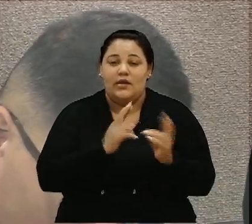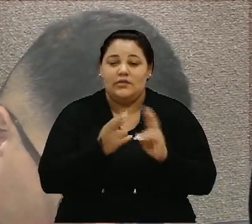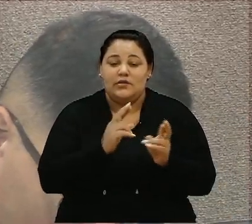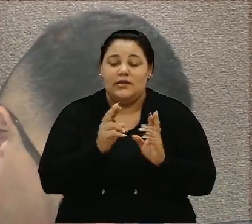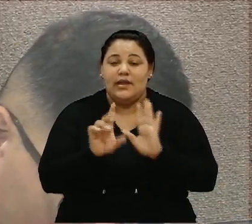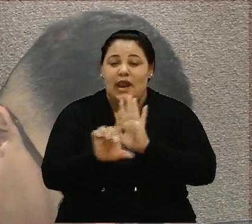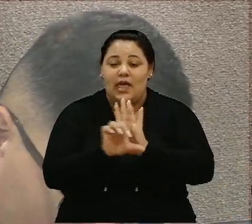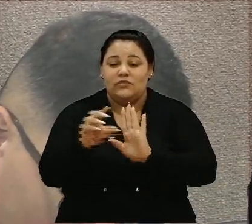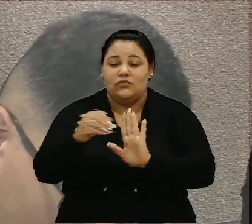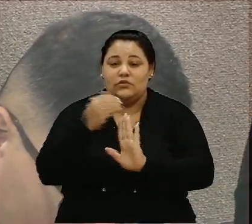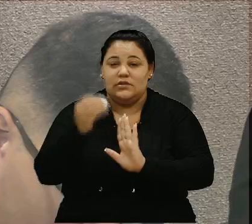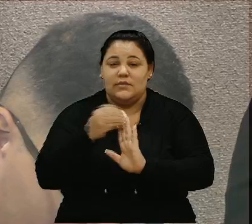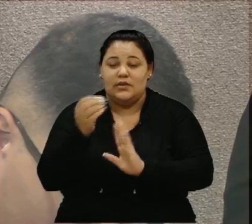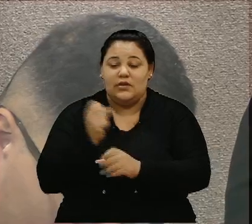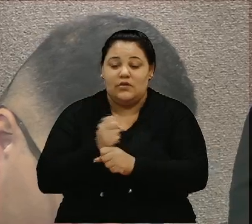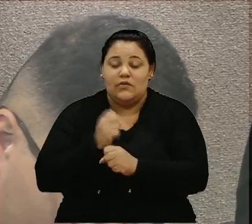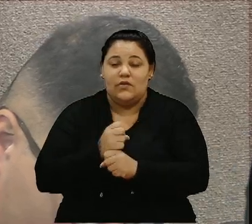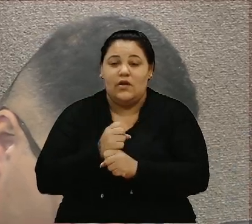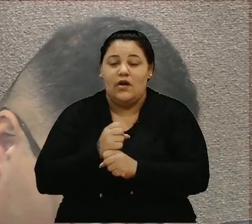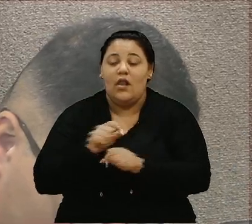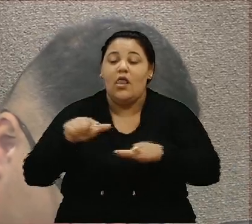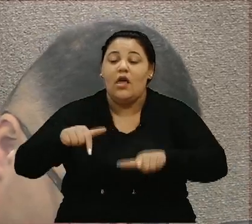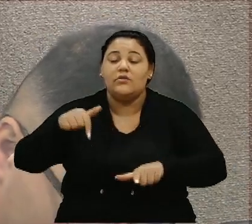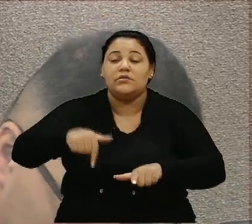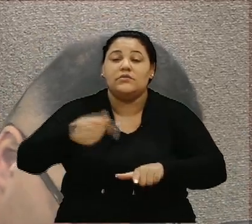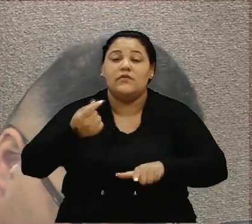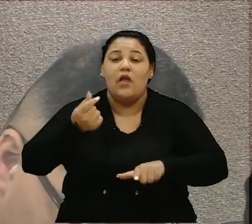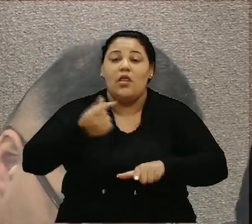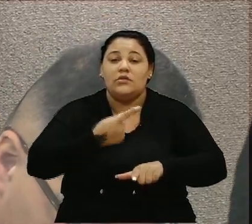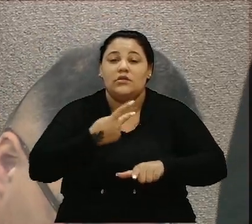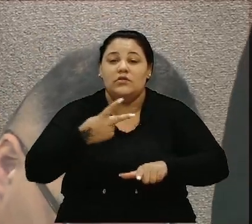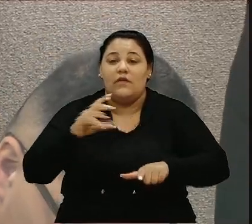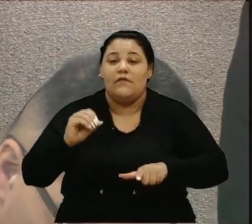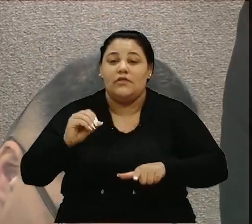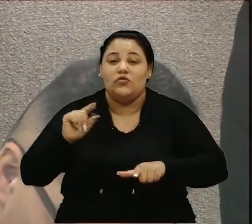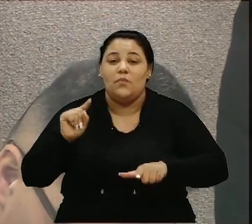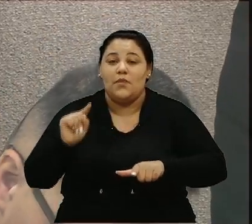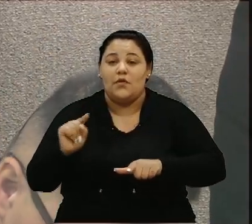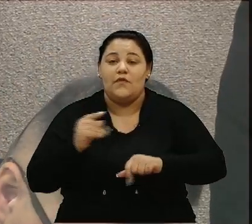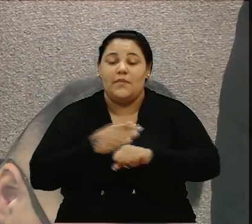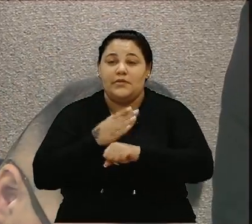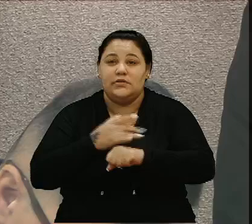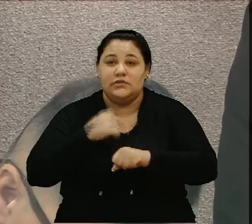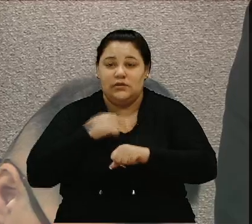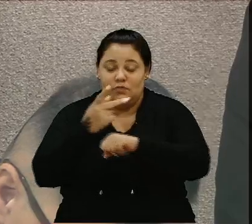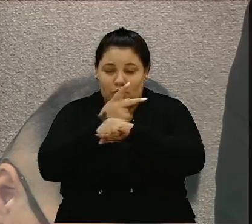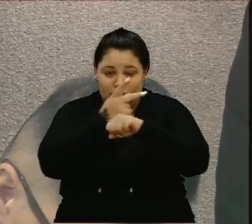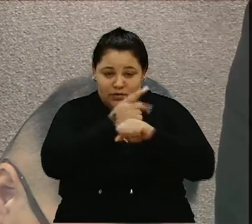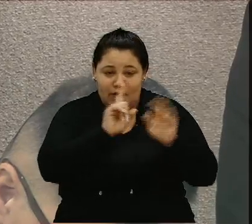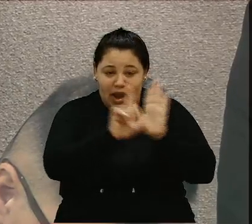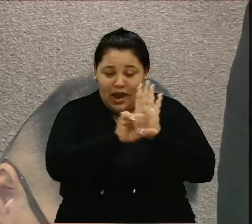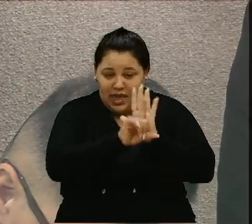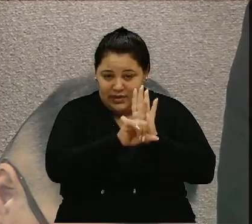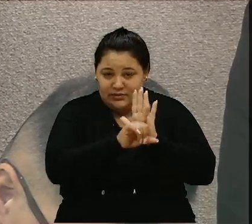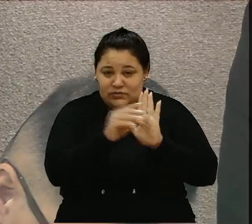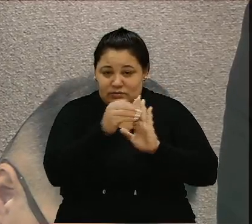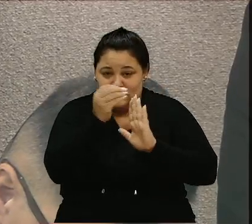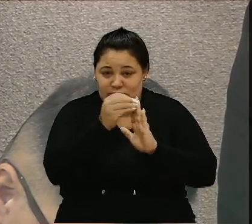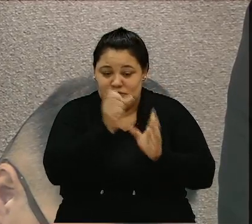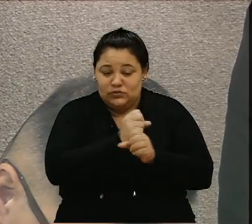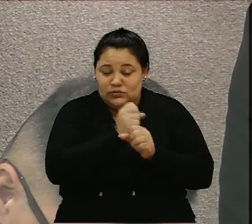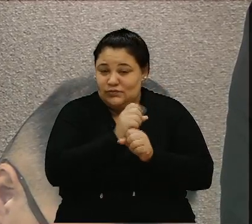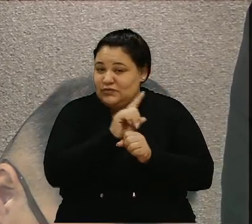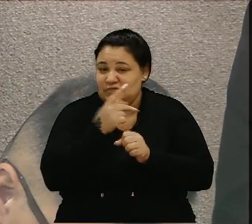anual. Onde esse valor de R$160 mil vai estar enquadrado? Aqui eu procurei a lei orçamentária anual e não fala nada